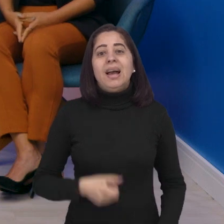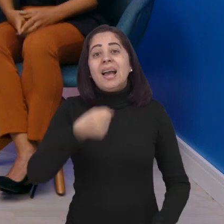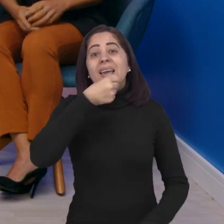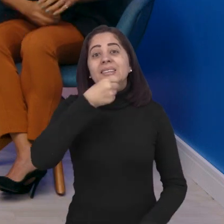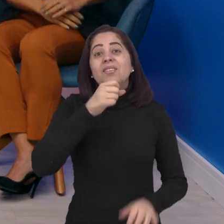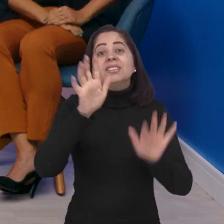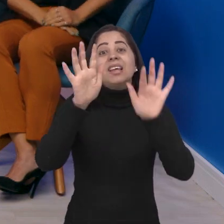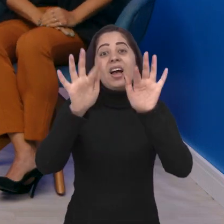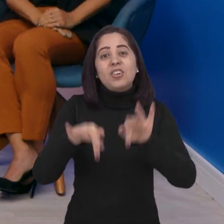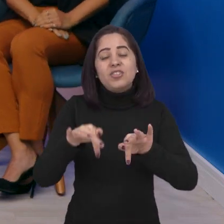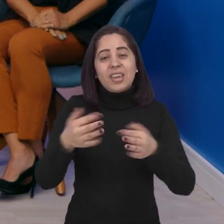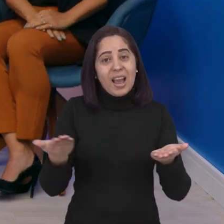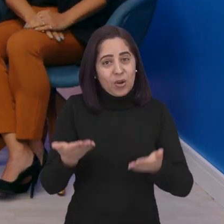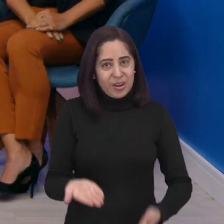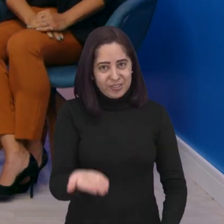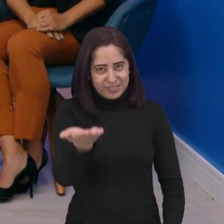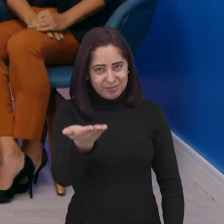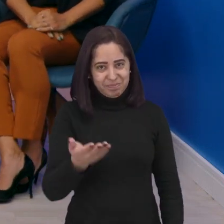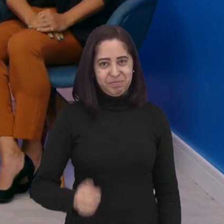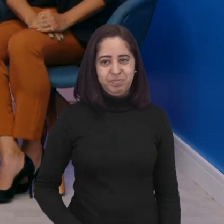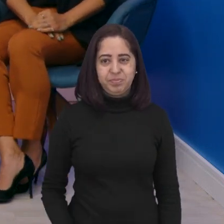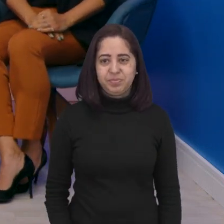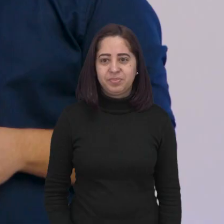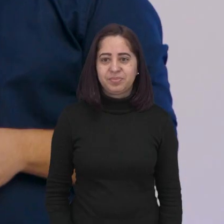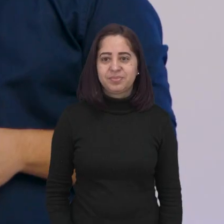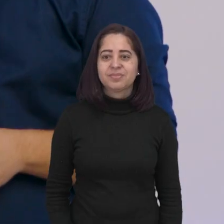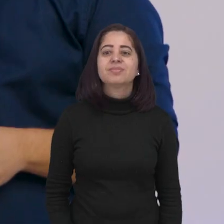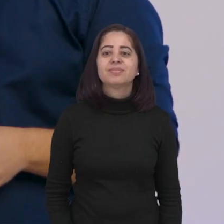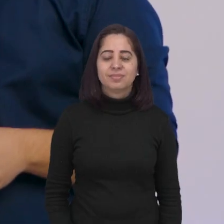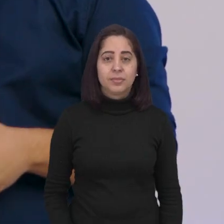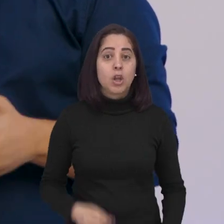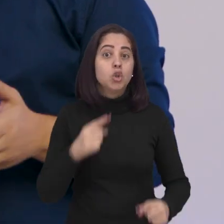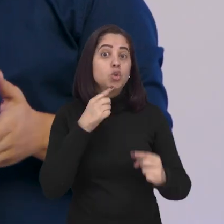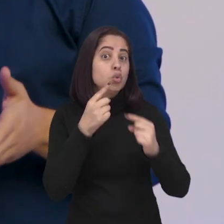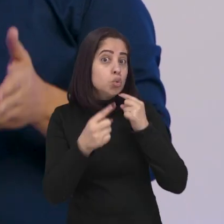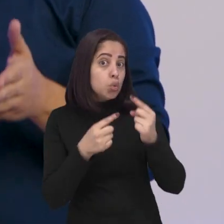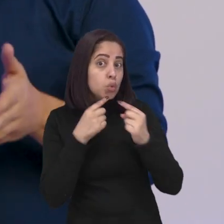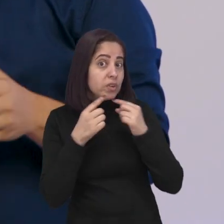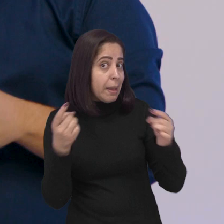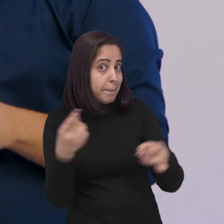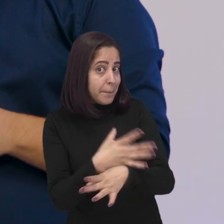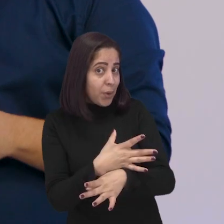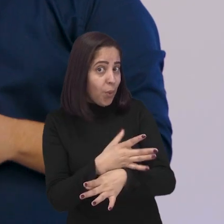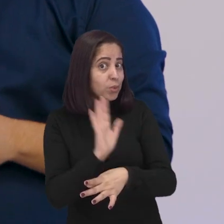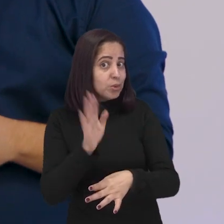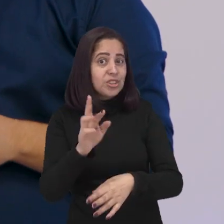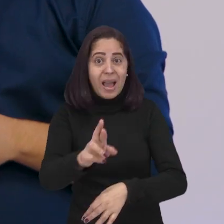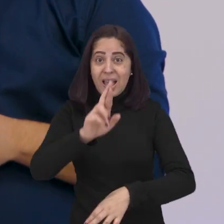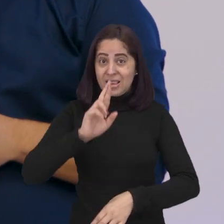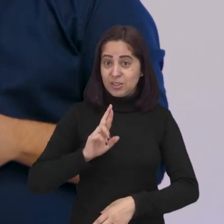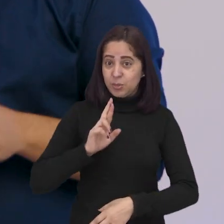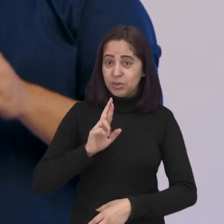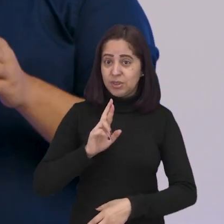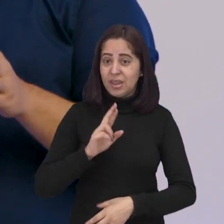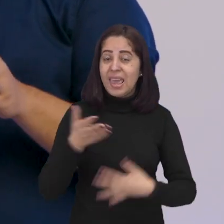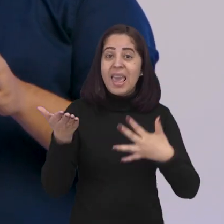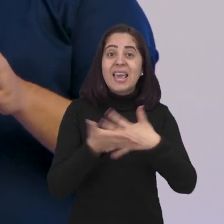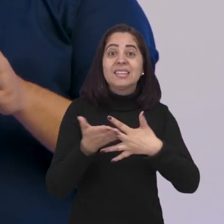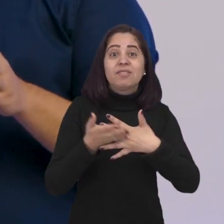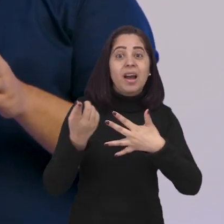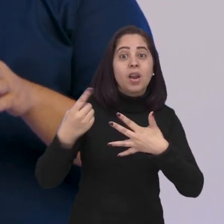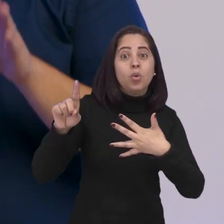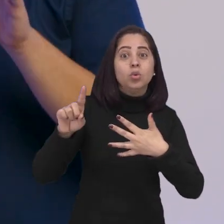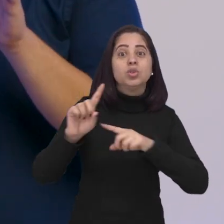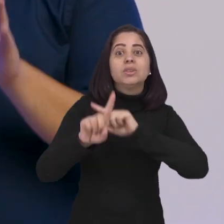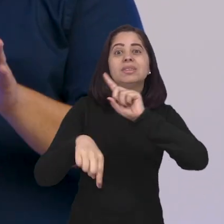por aqui a entrevista e voltamos com você aí, João. Valeu, gente. Dúvidas respondidas aqui no Cidadania. E última